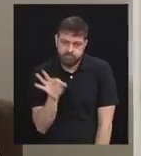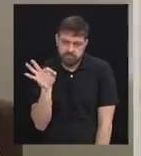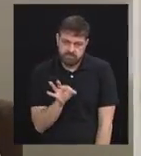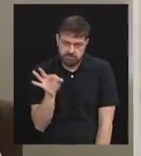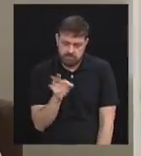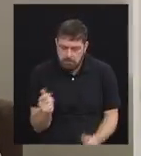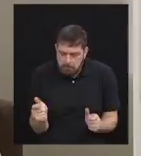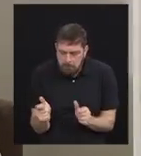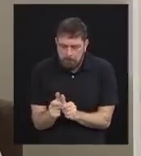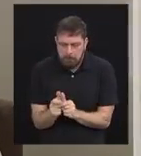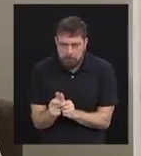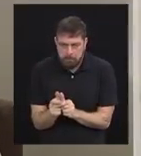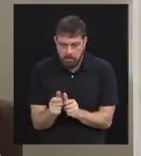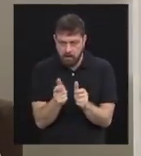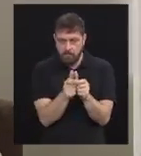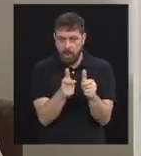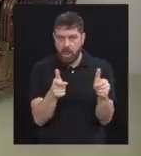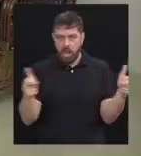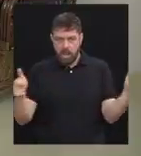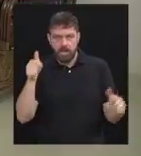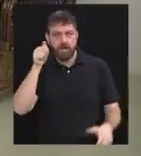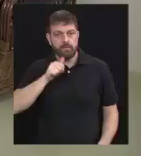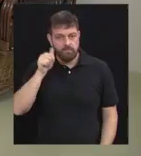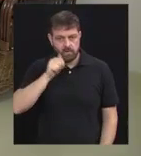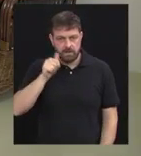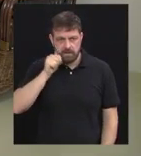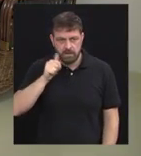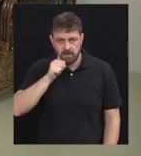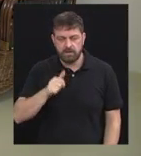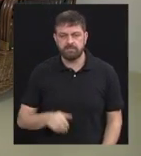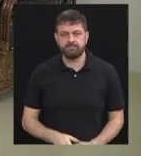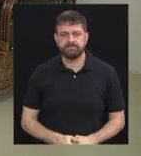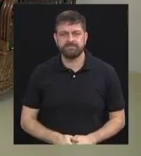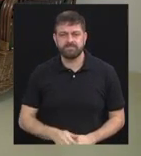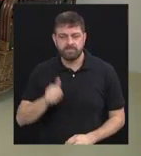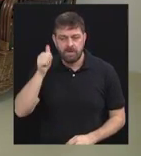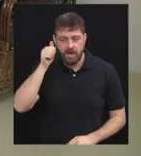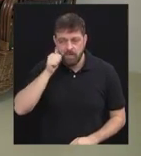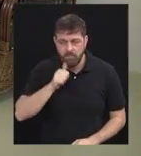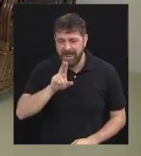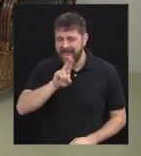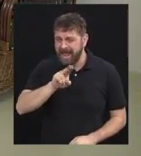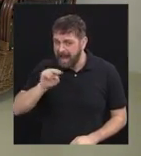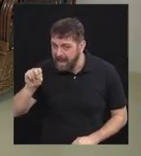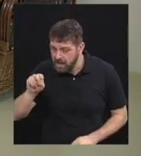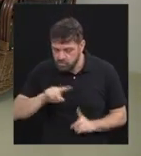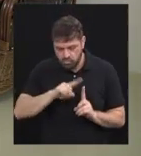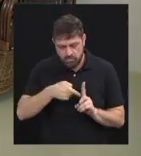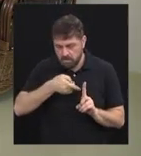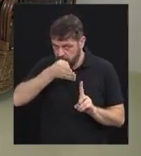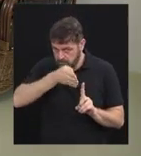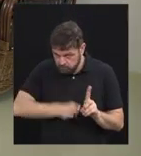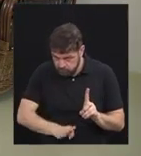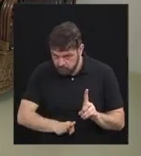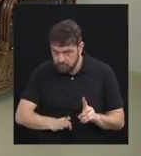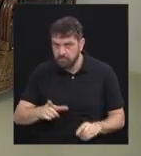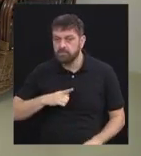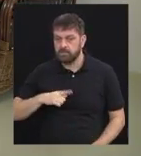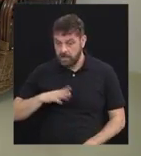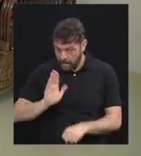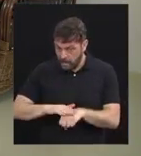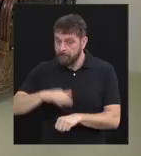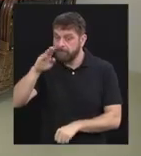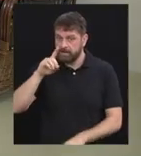1% de todos os casos. Aquelas mulheres que nunca tiveram filho, nós já dissemos, ela tem uma